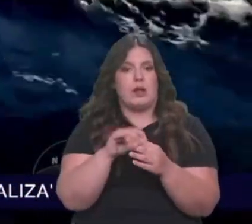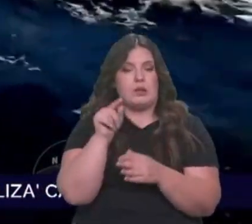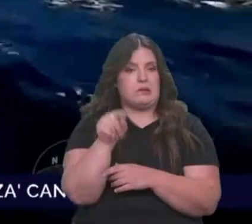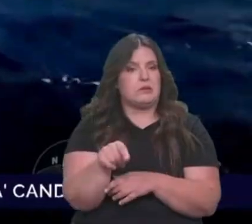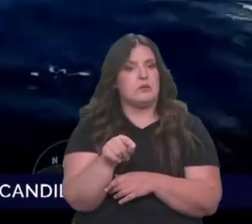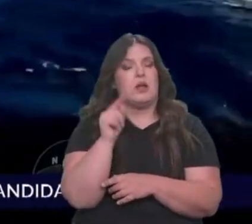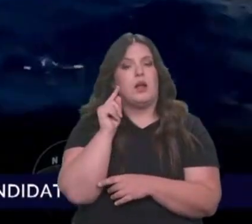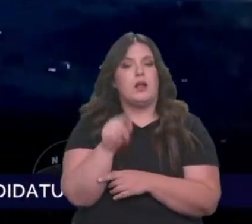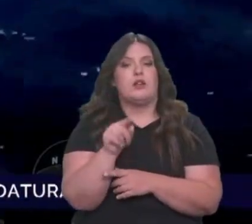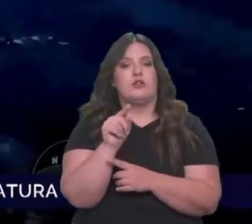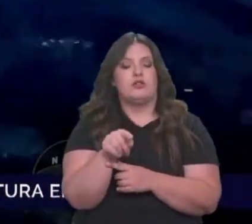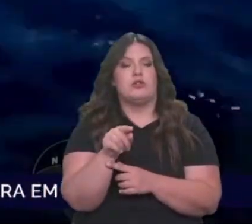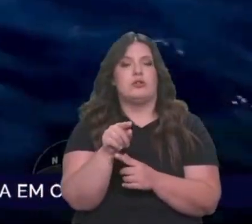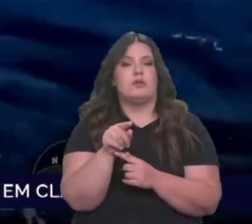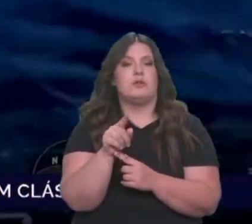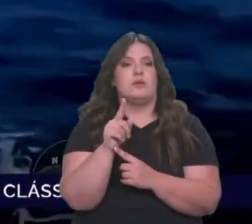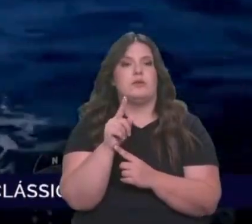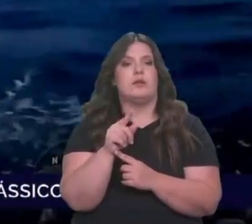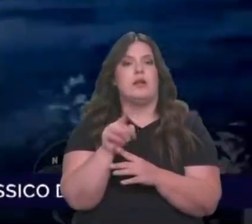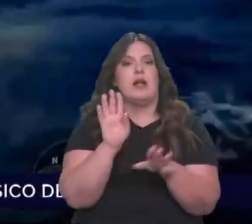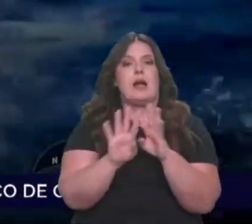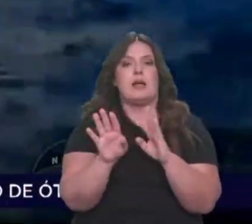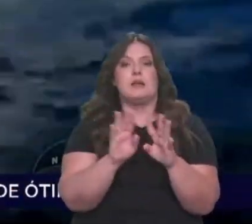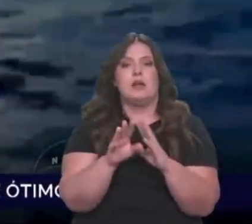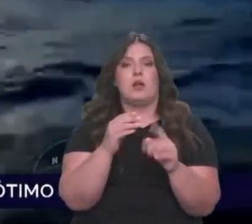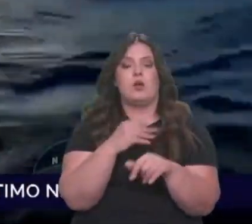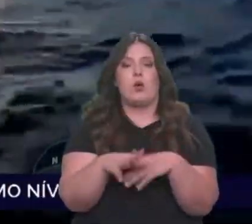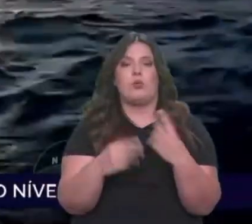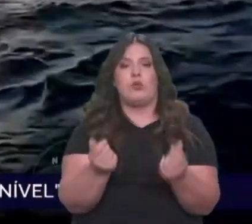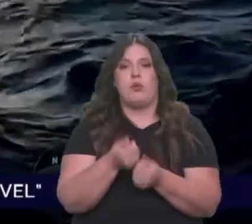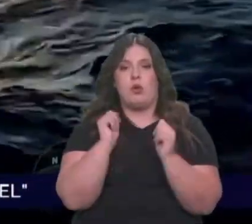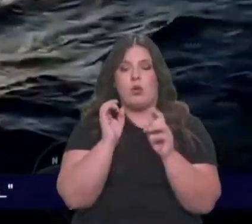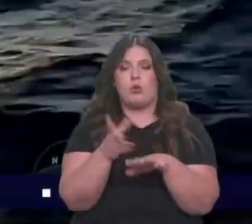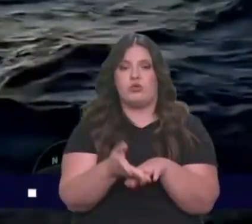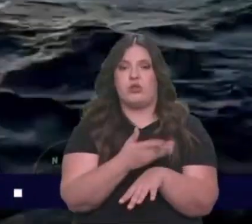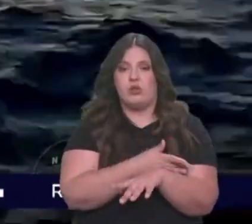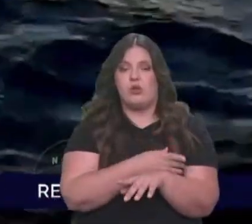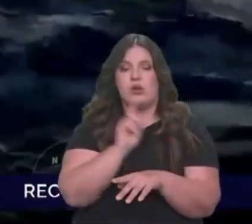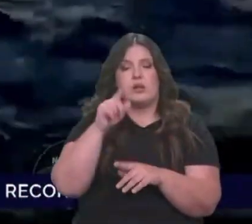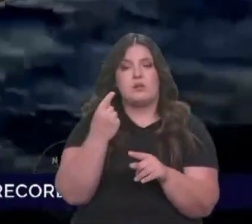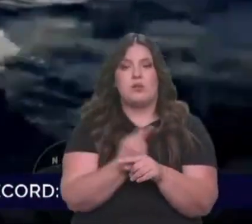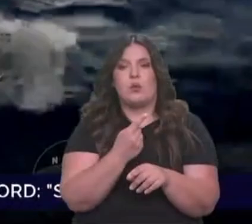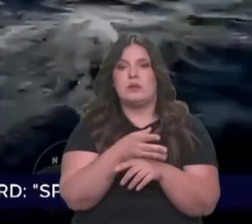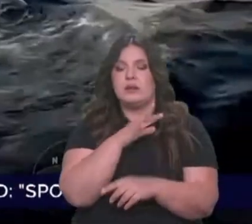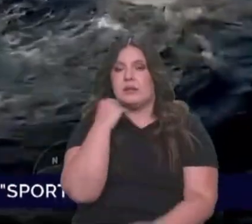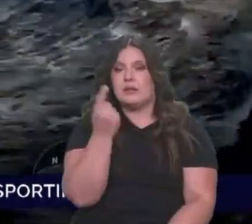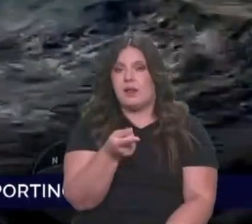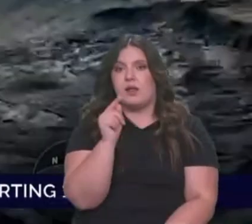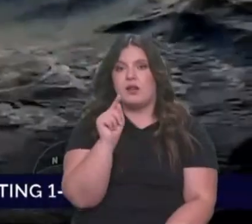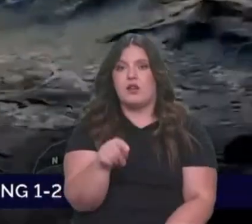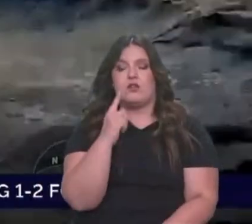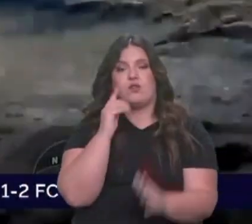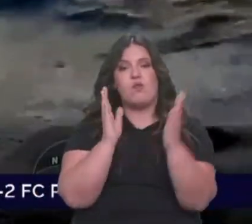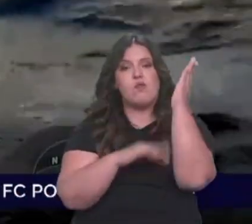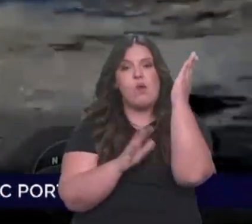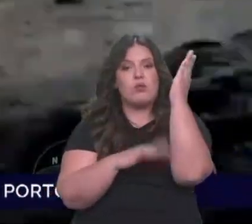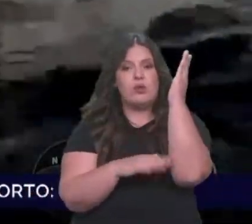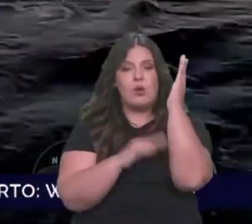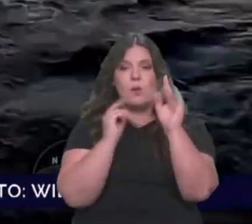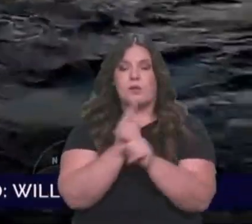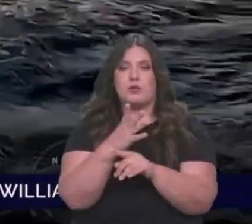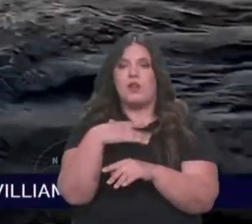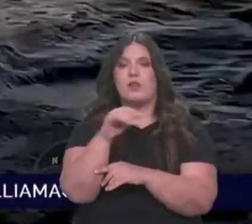Este ensaio correu muito melhor que os anteriores. E sabes uma coisa engraçada? Este foguetão é o que vai mesmo